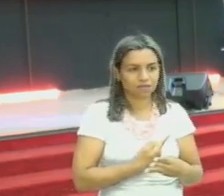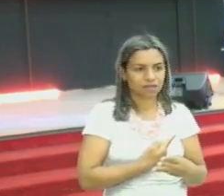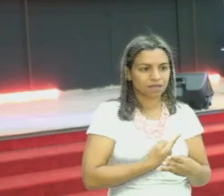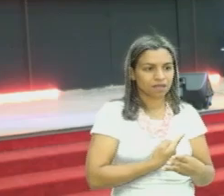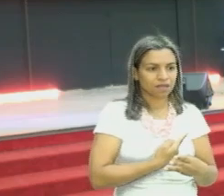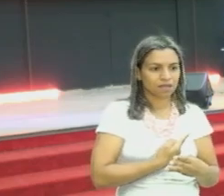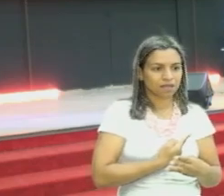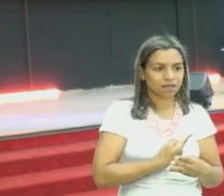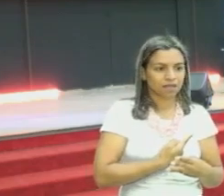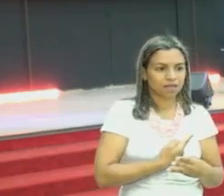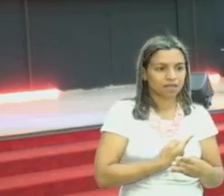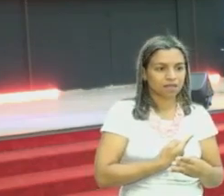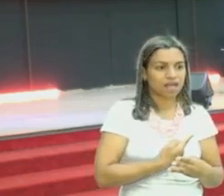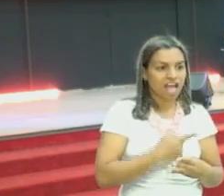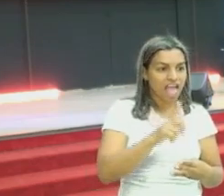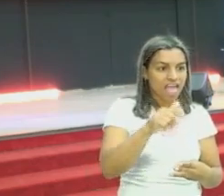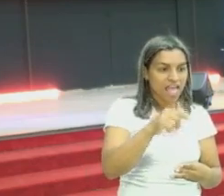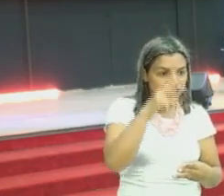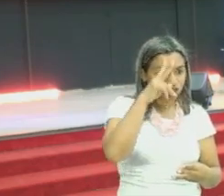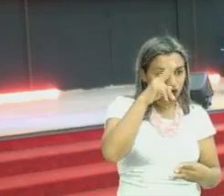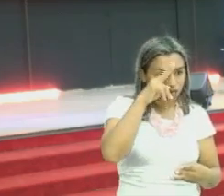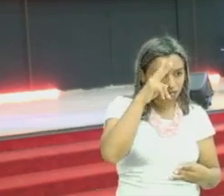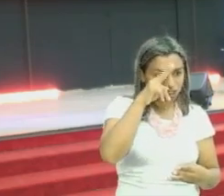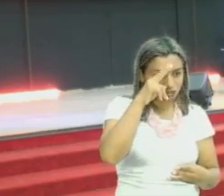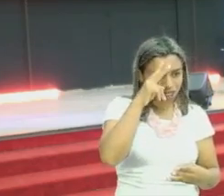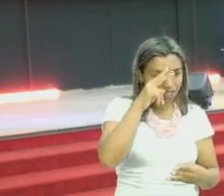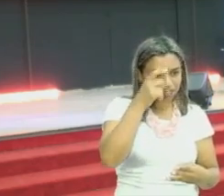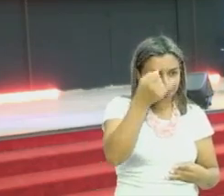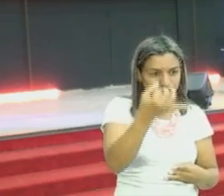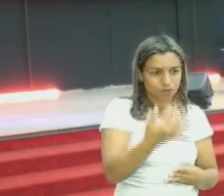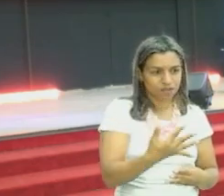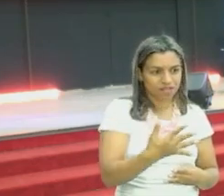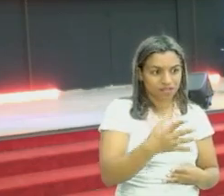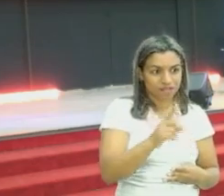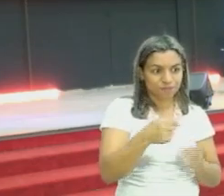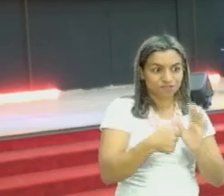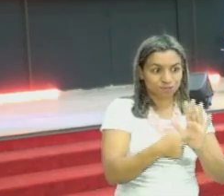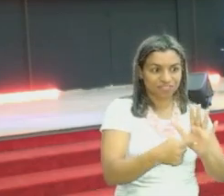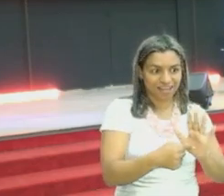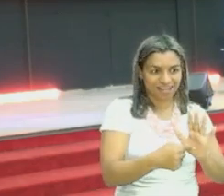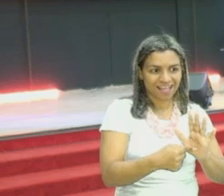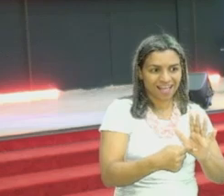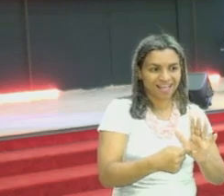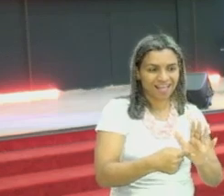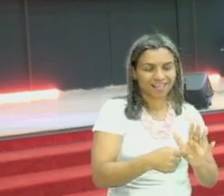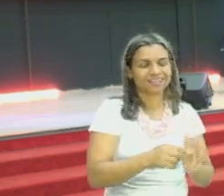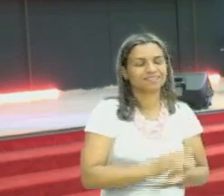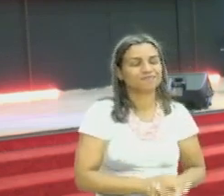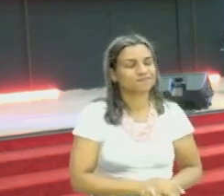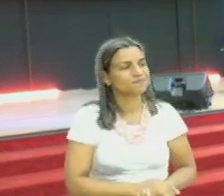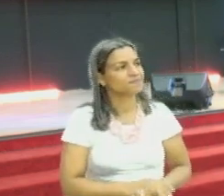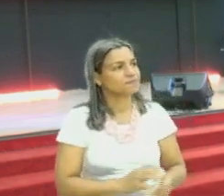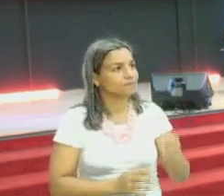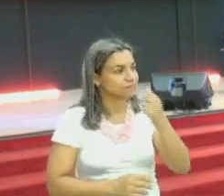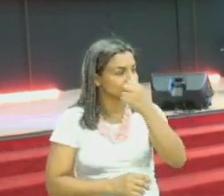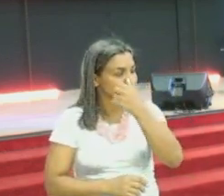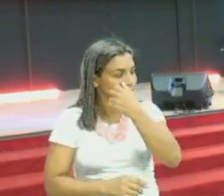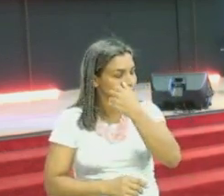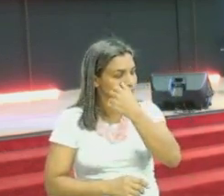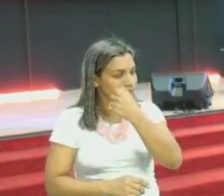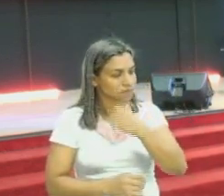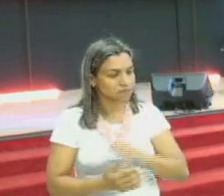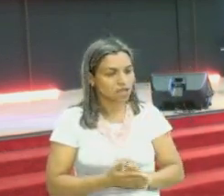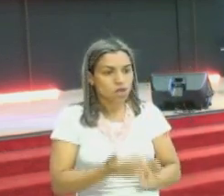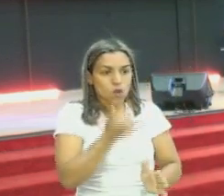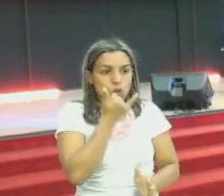perdoar, porque o perdão destrava as bênçãos espirituais.